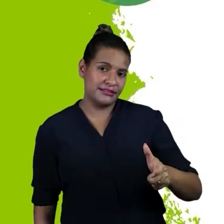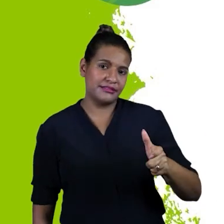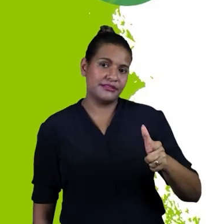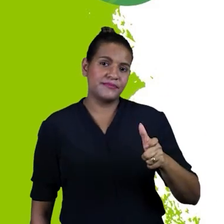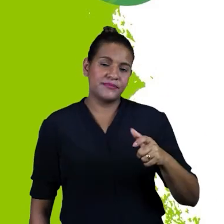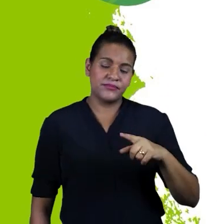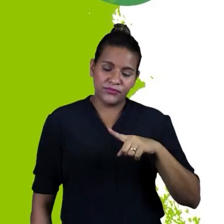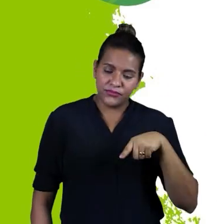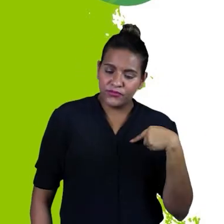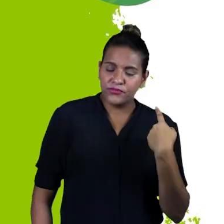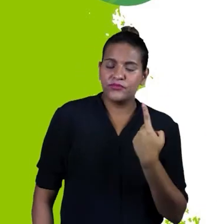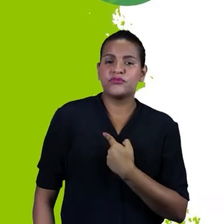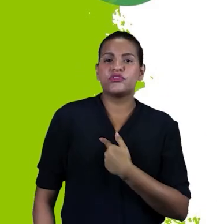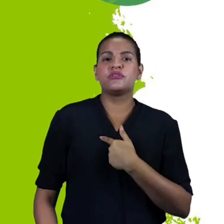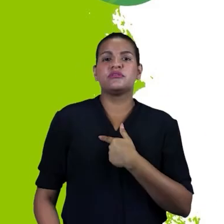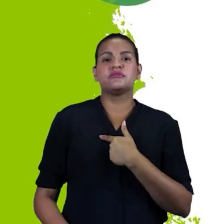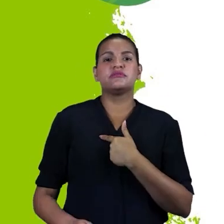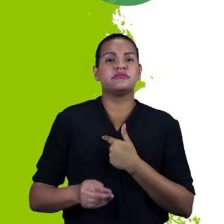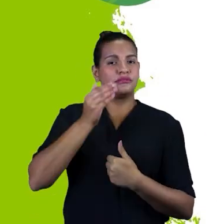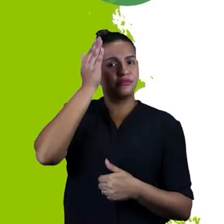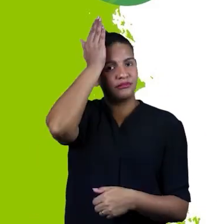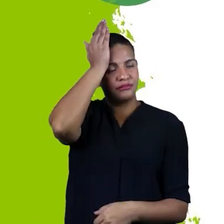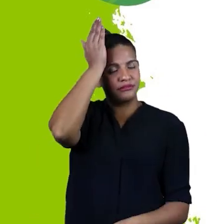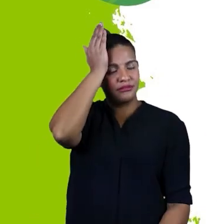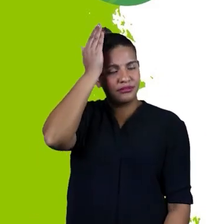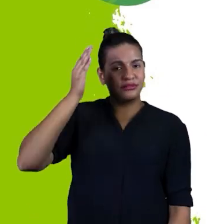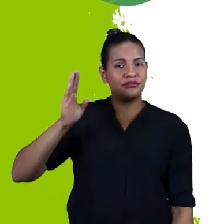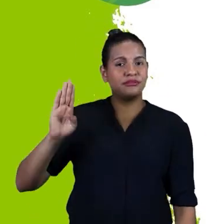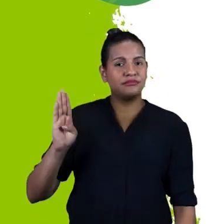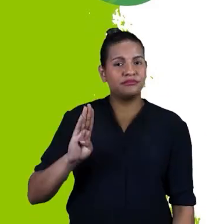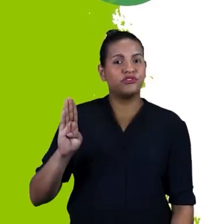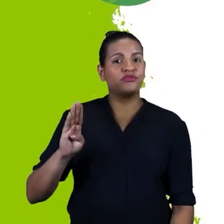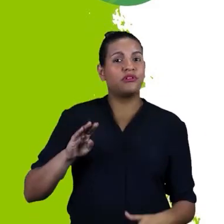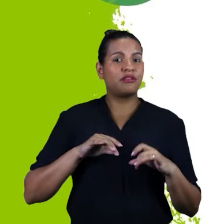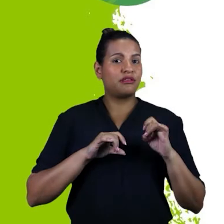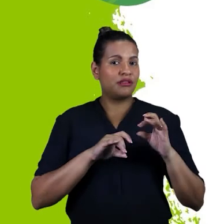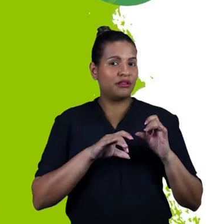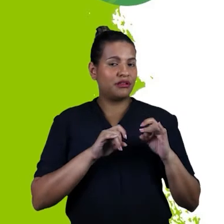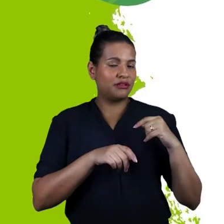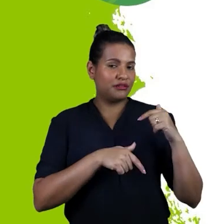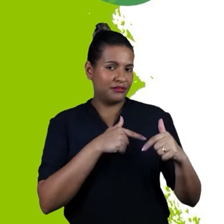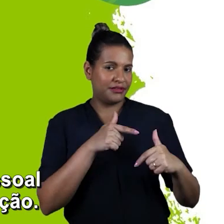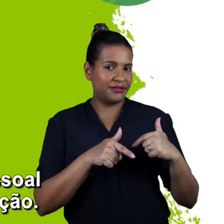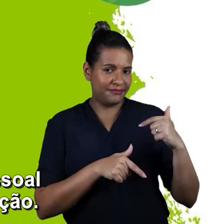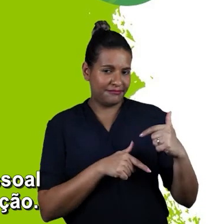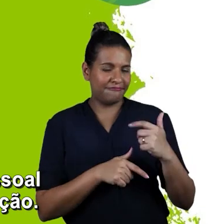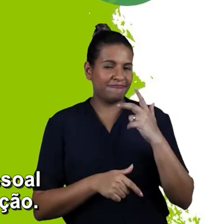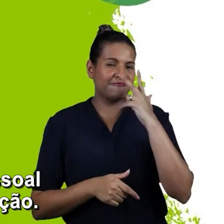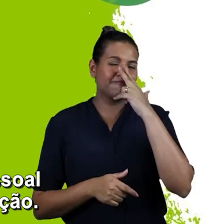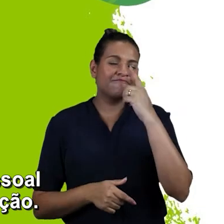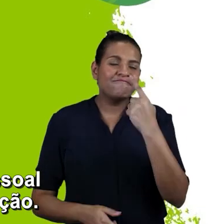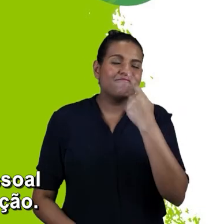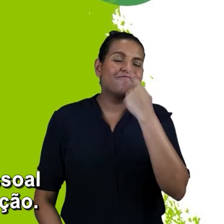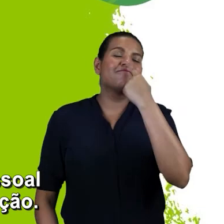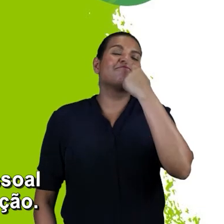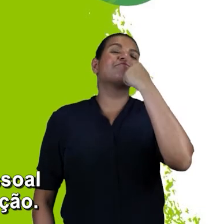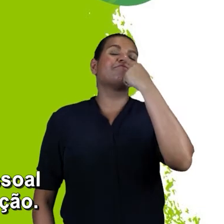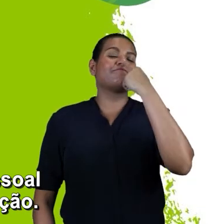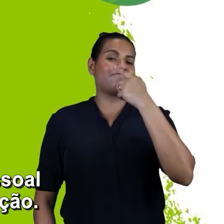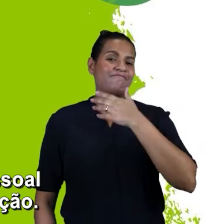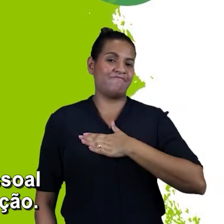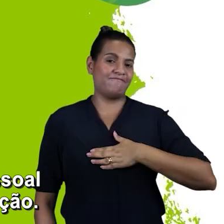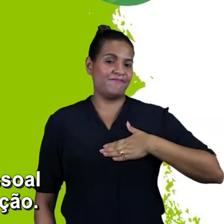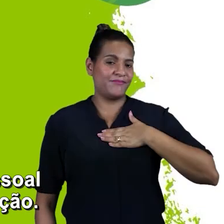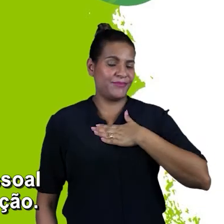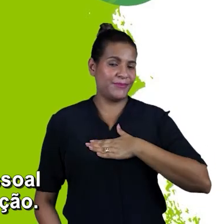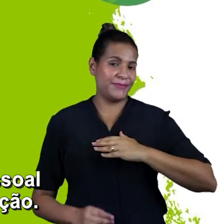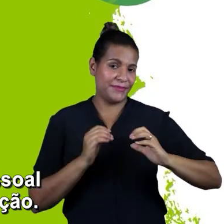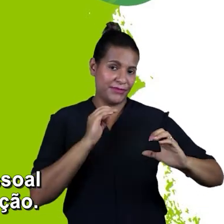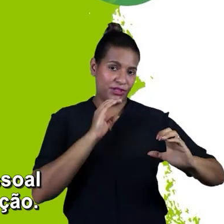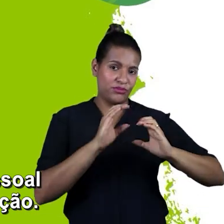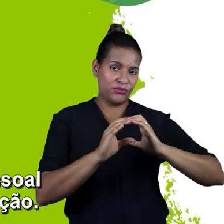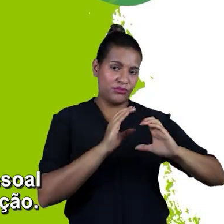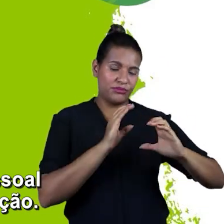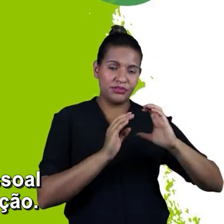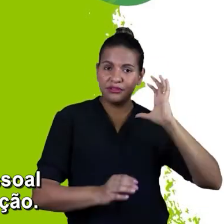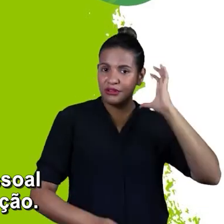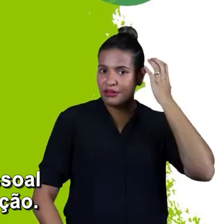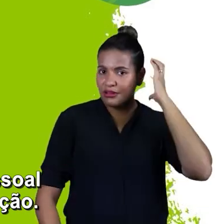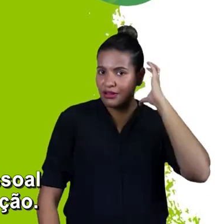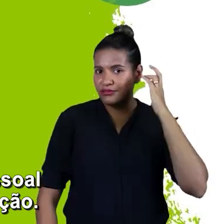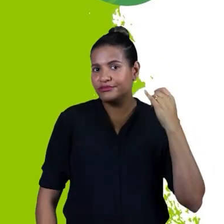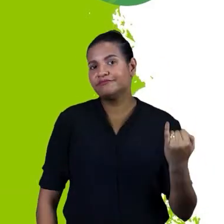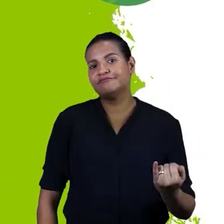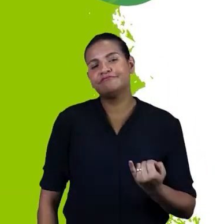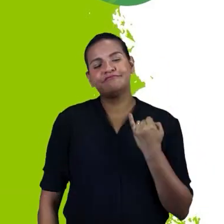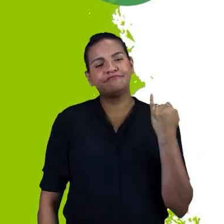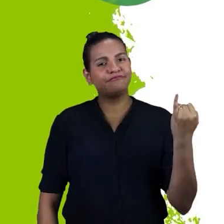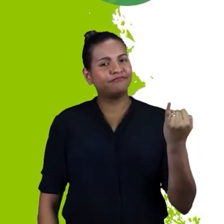particular de nós, enquanto técnicos e técnicas do SESC Bertioga, né? Então, existe uma identificação pessoal com essa